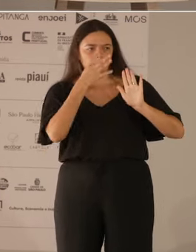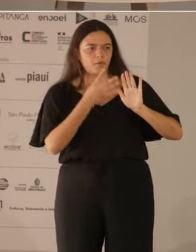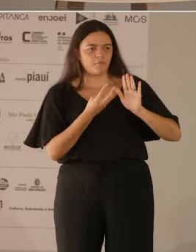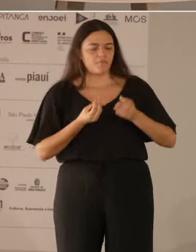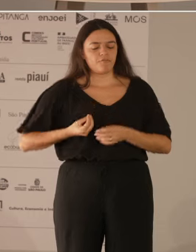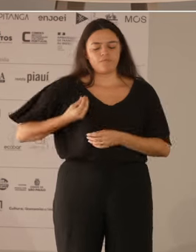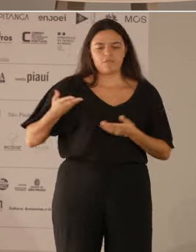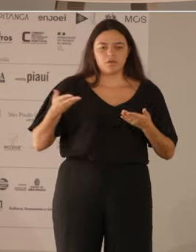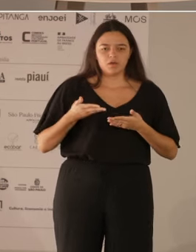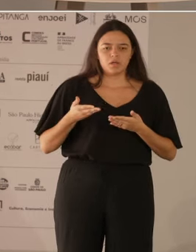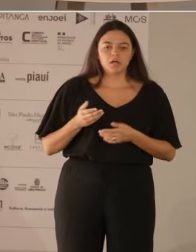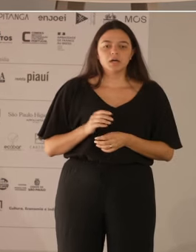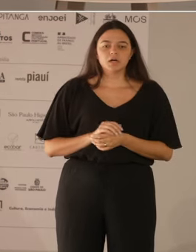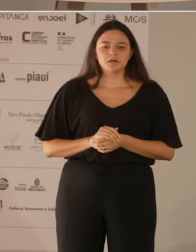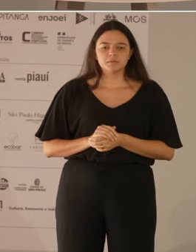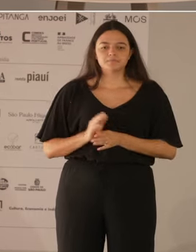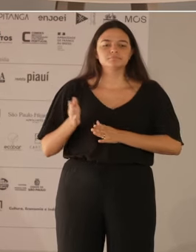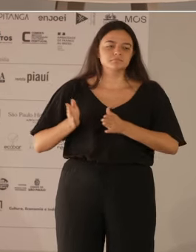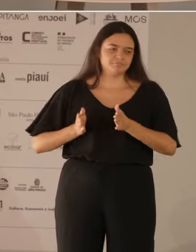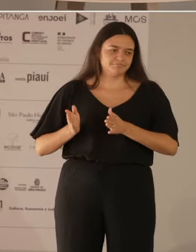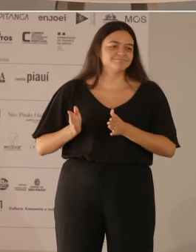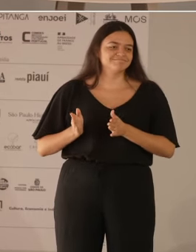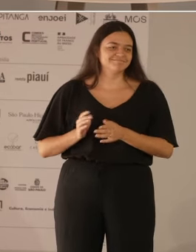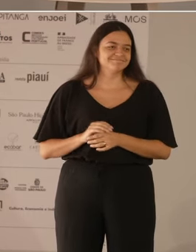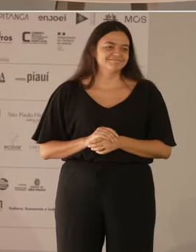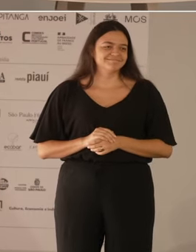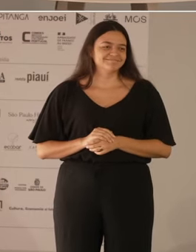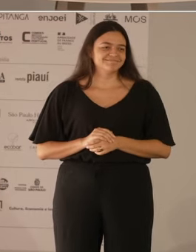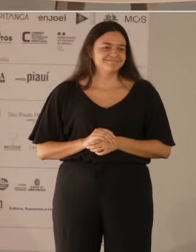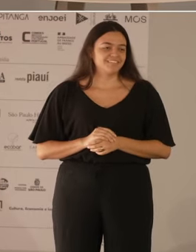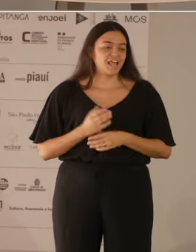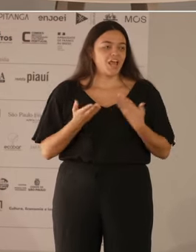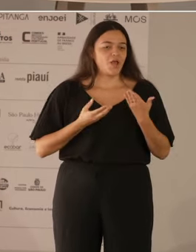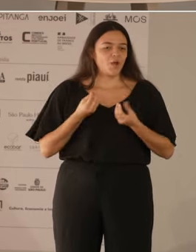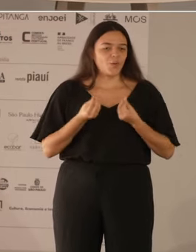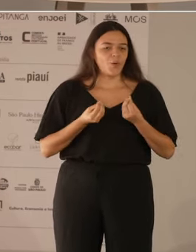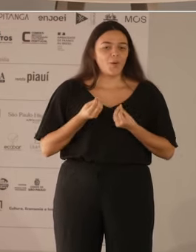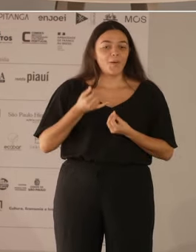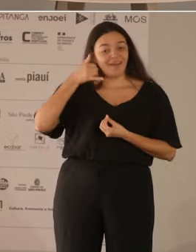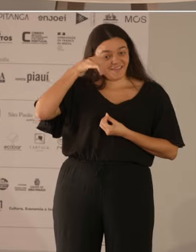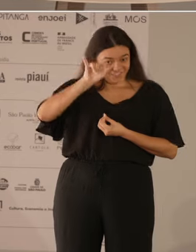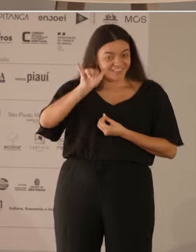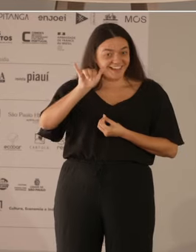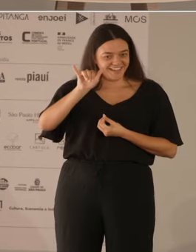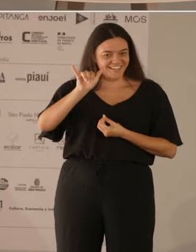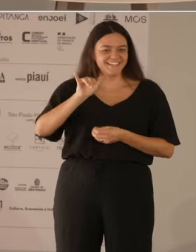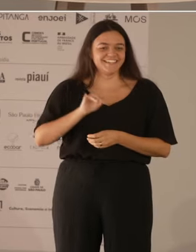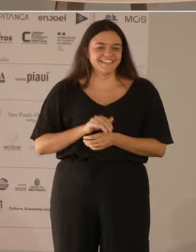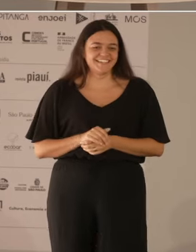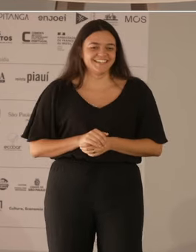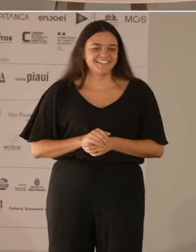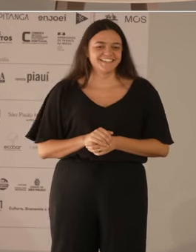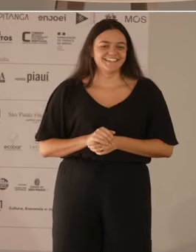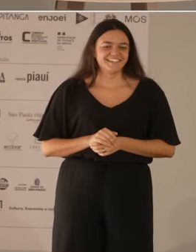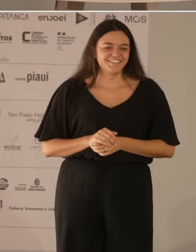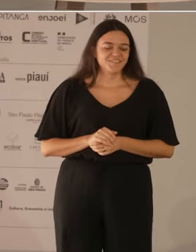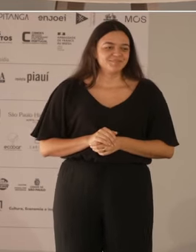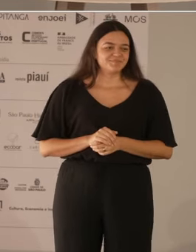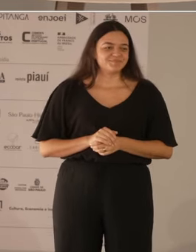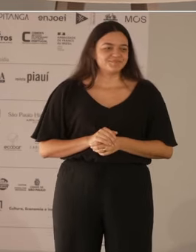Holoceno e de como a gente deveria evitar ao máximo sair daqui para condições menos equilibradas, né? Assim, eu